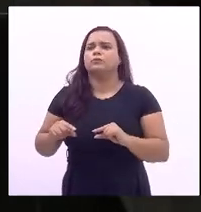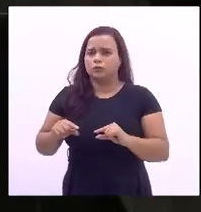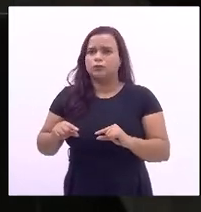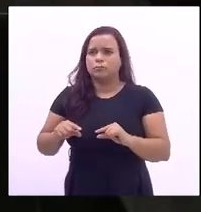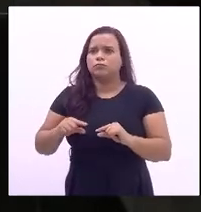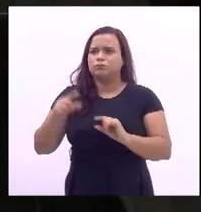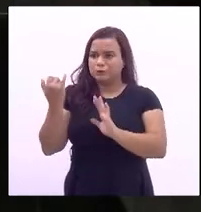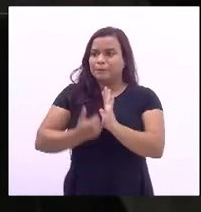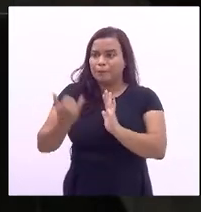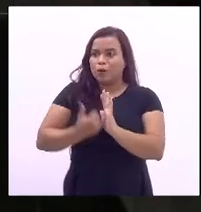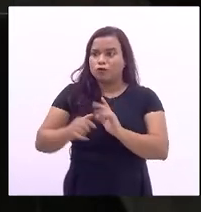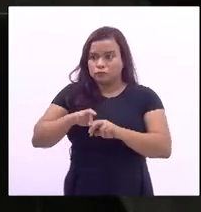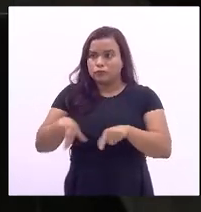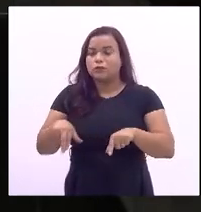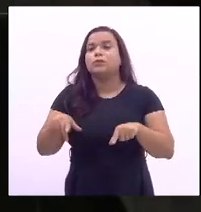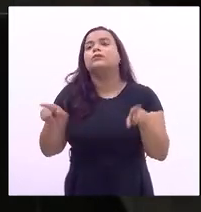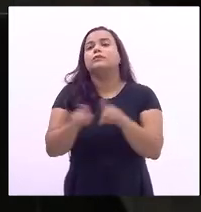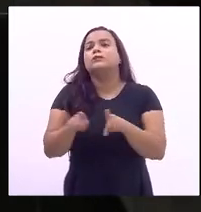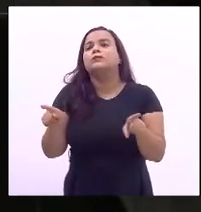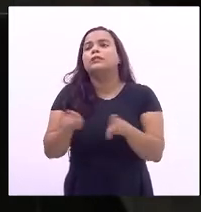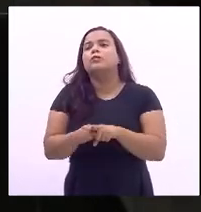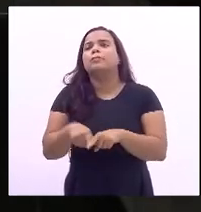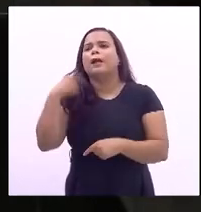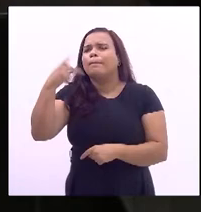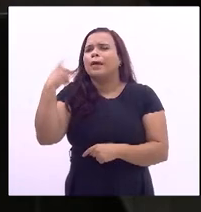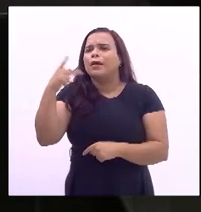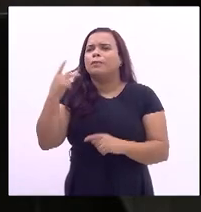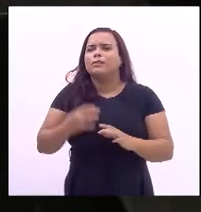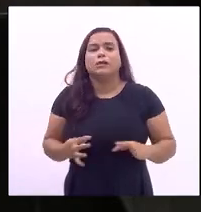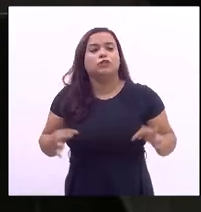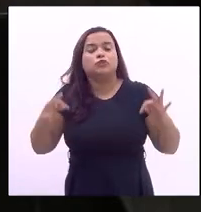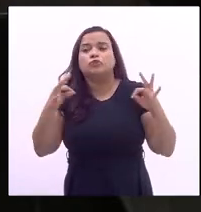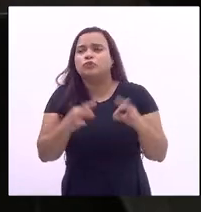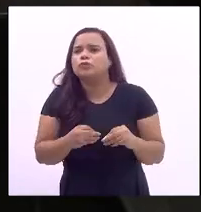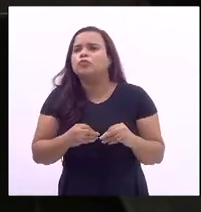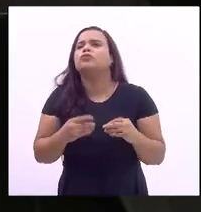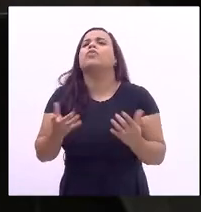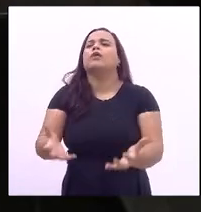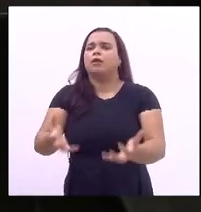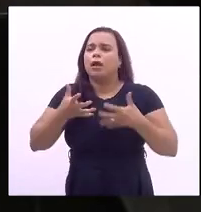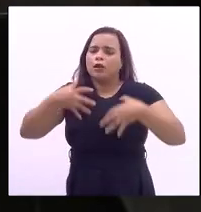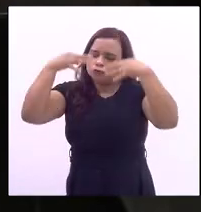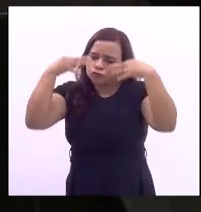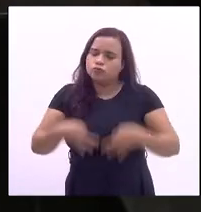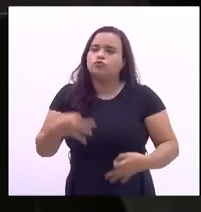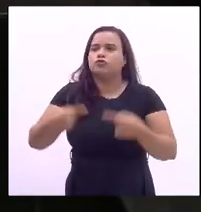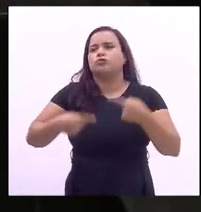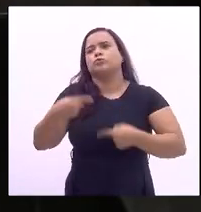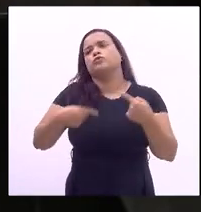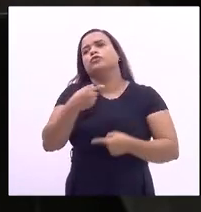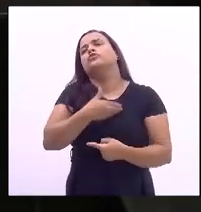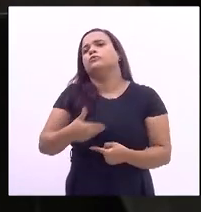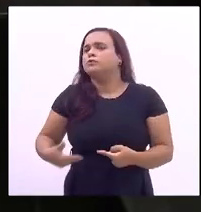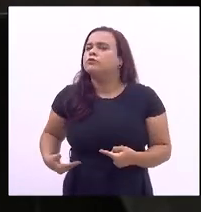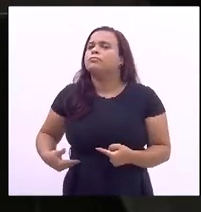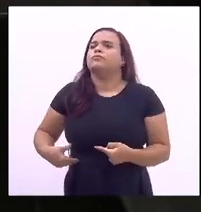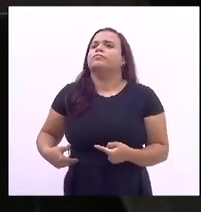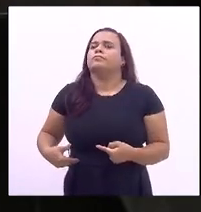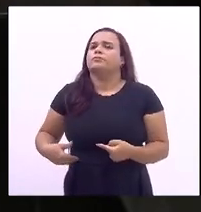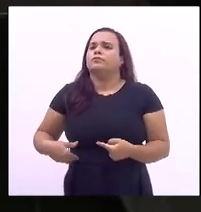também não tem nenhum parlamentar que não quero a políticas públicas justas para a população